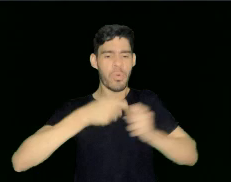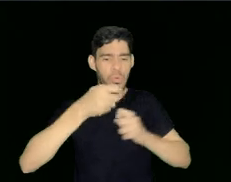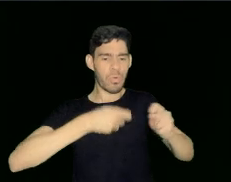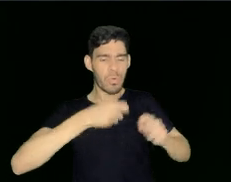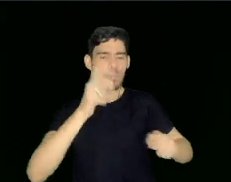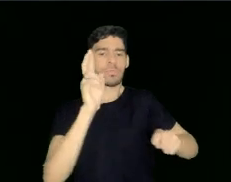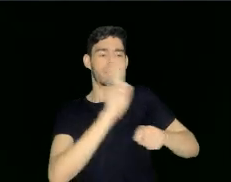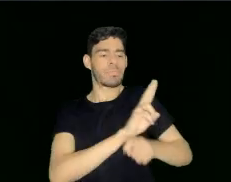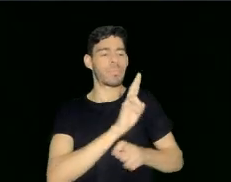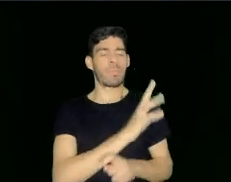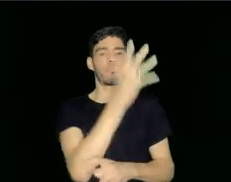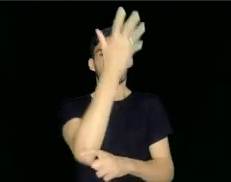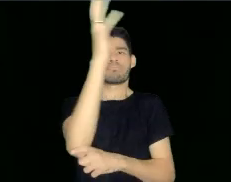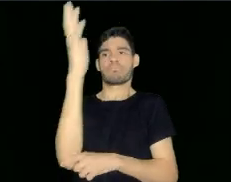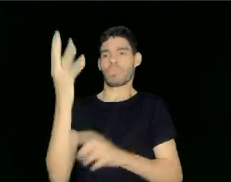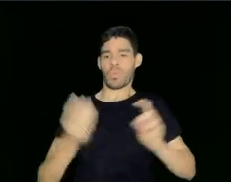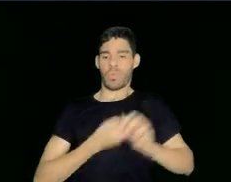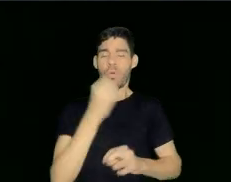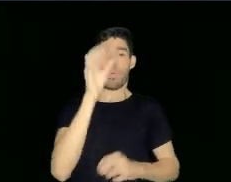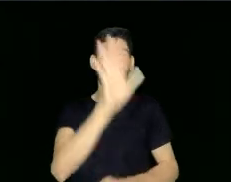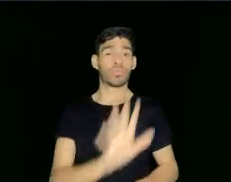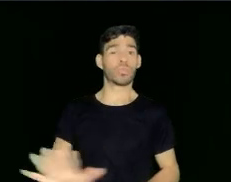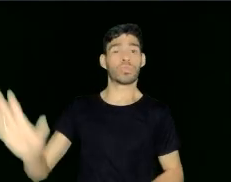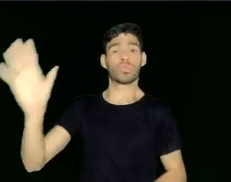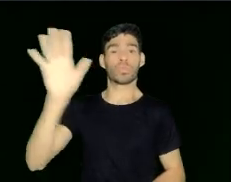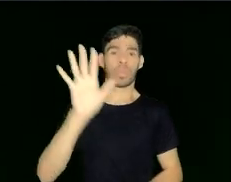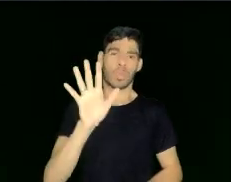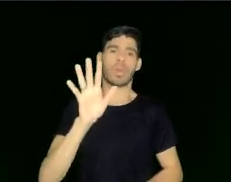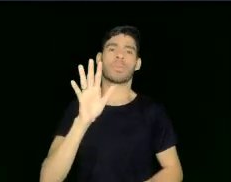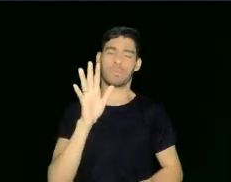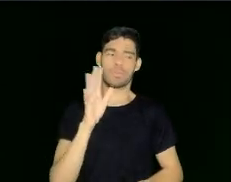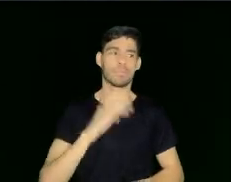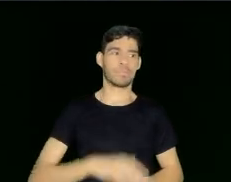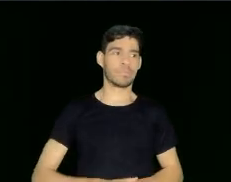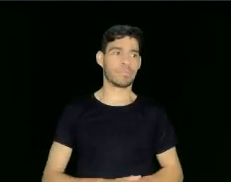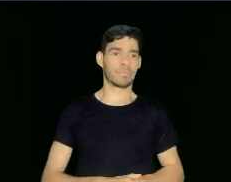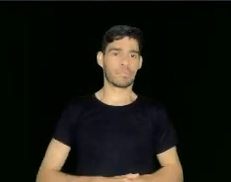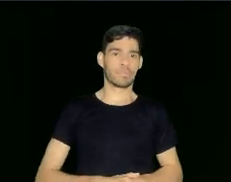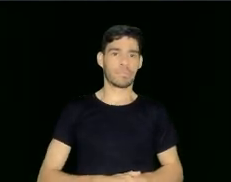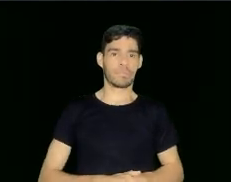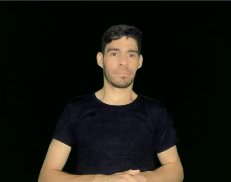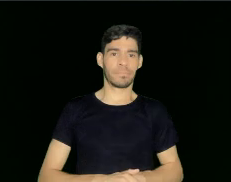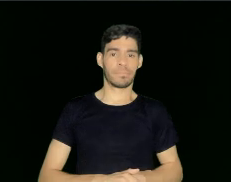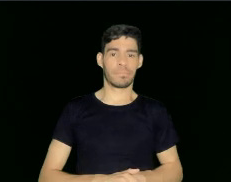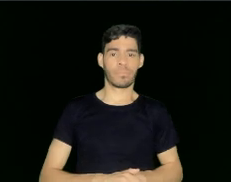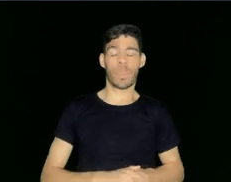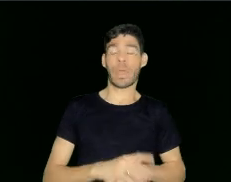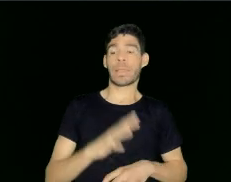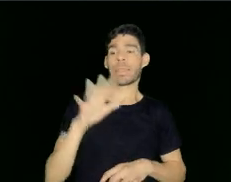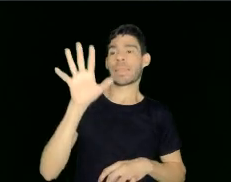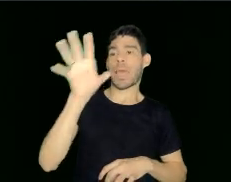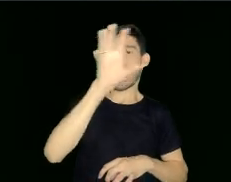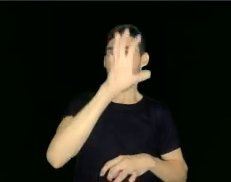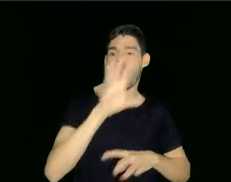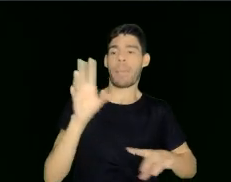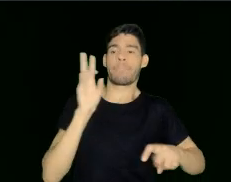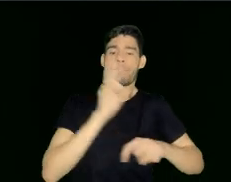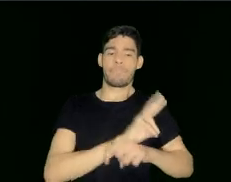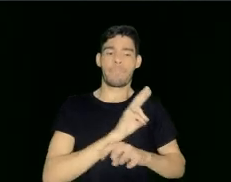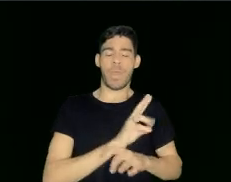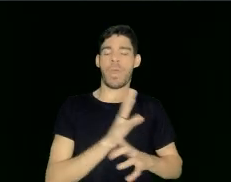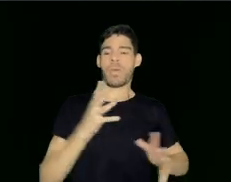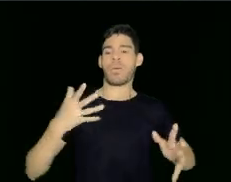sejam intensificados os comandos e controles da proteção do meio ambiente de forma ampla no âmbito